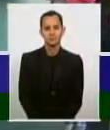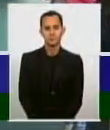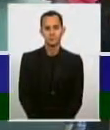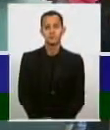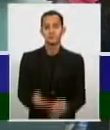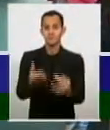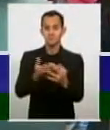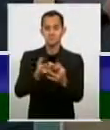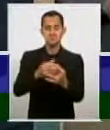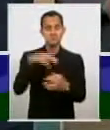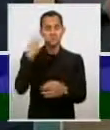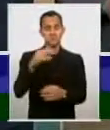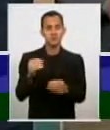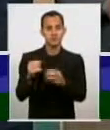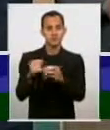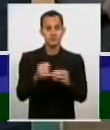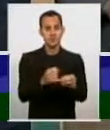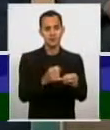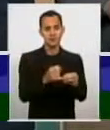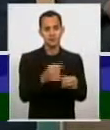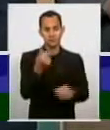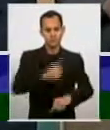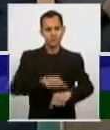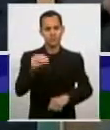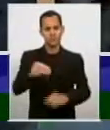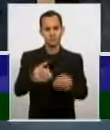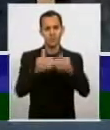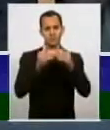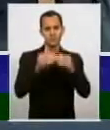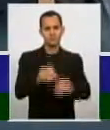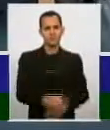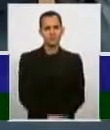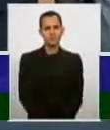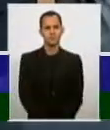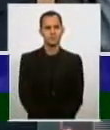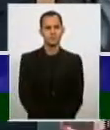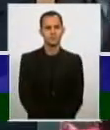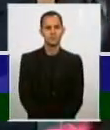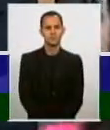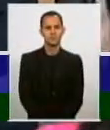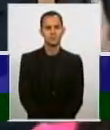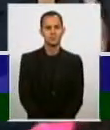Uma parte, o vereador Isaac Cruz. 1 minuto, vereador Isaac, por gentileza.